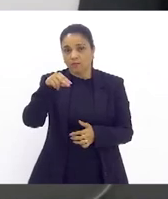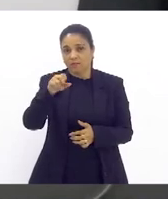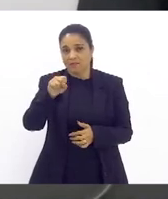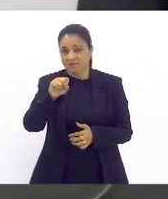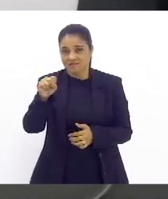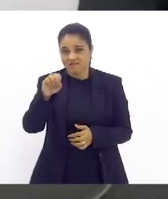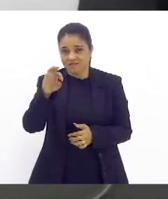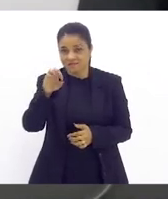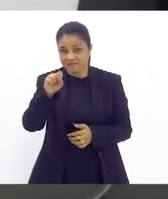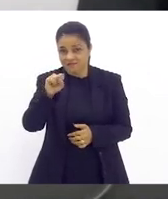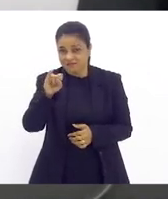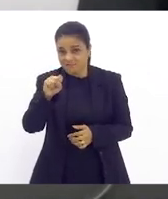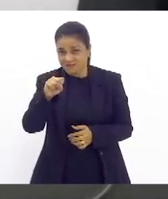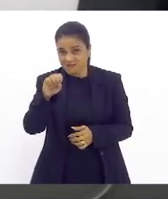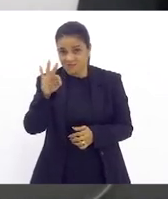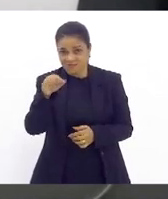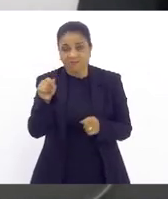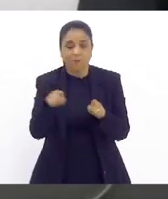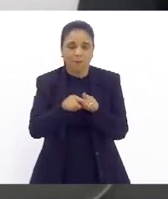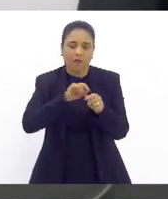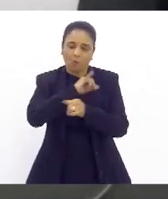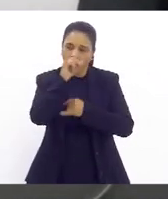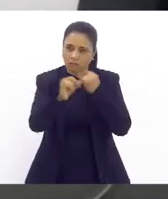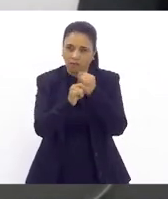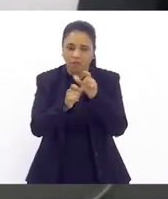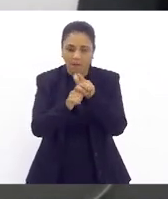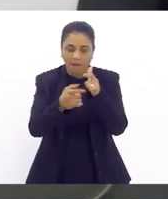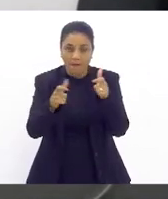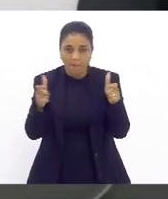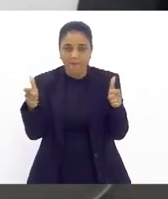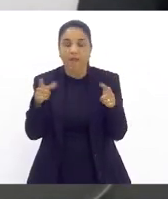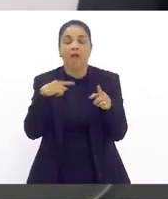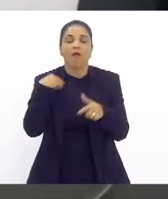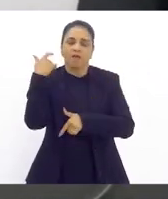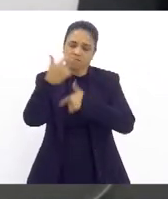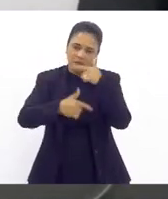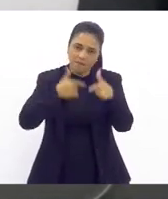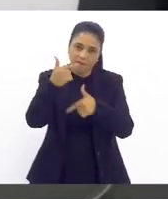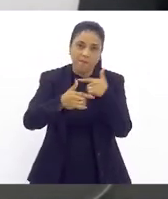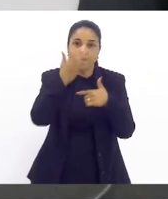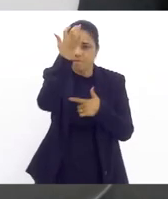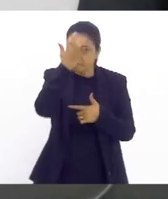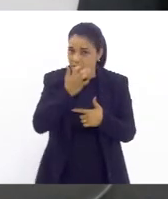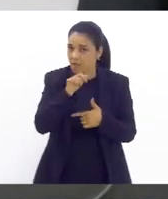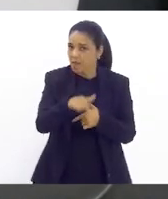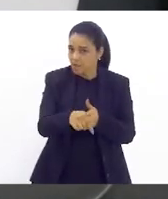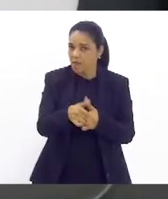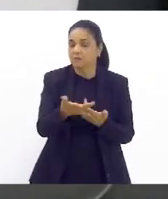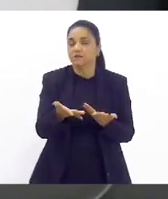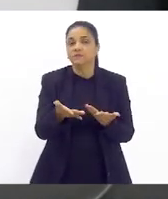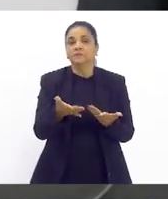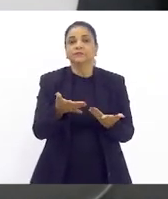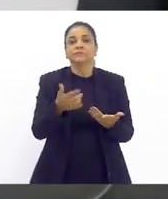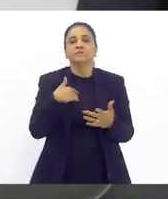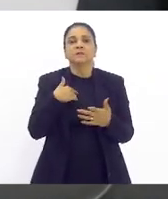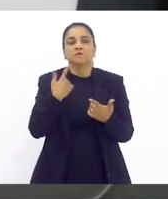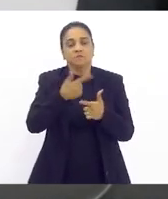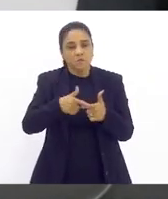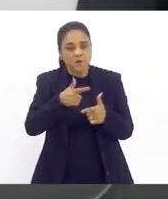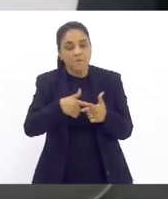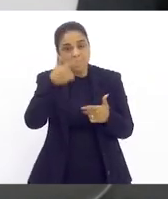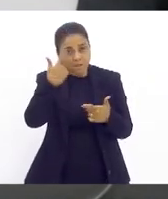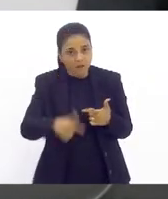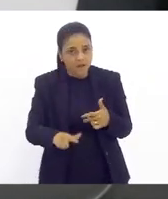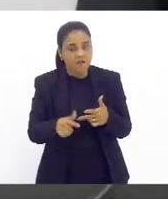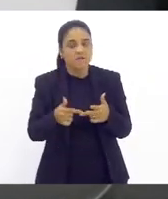que isso influenciou então é uma questão que a gente se debruça também é uma questão muito séria é mais um problema que a gente tem que lidar a gente